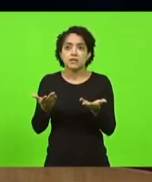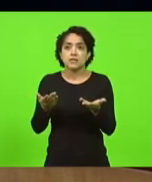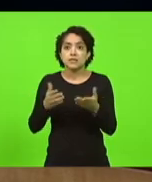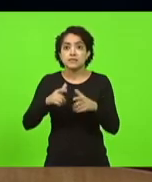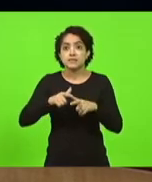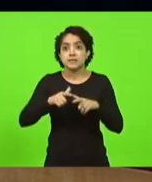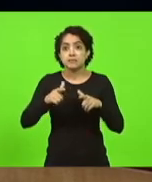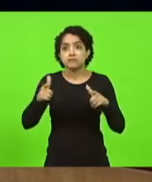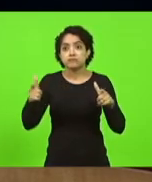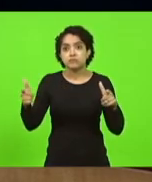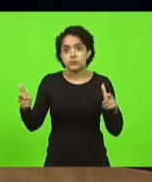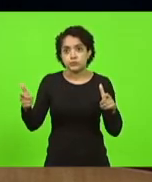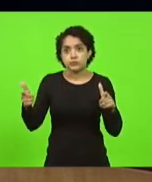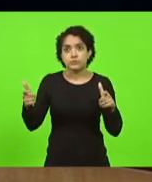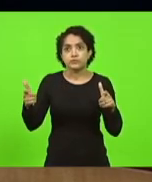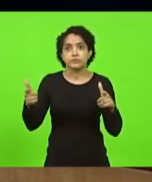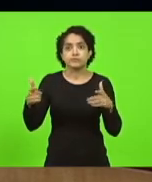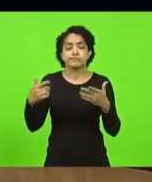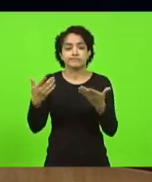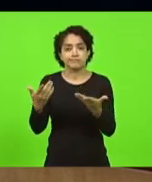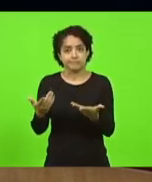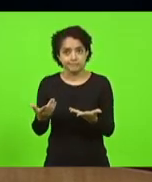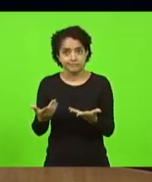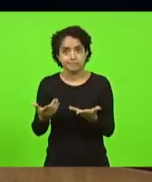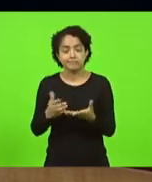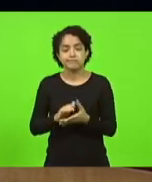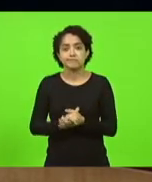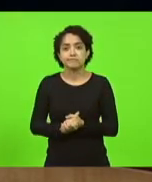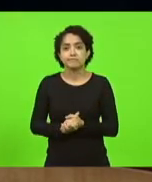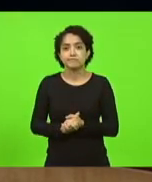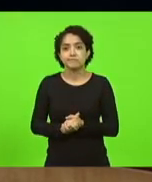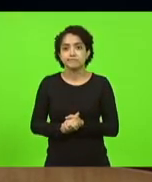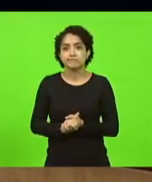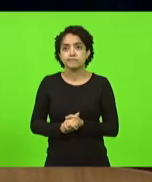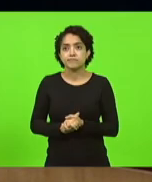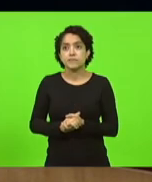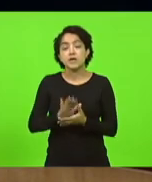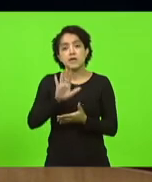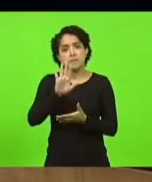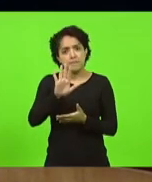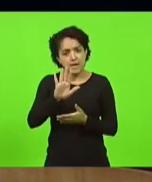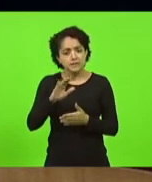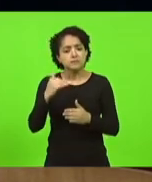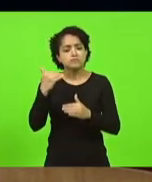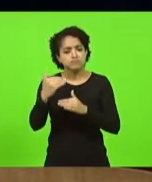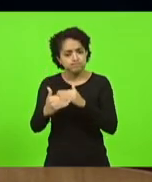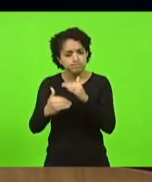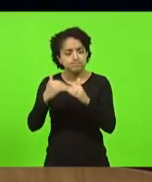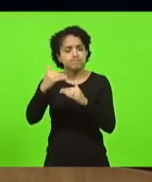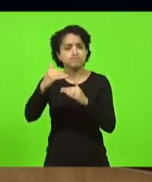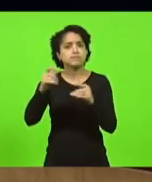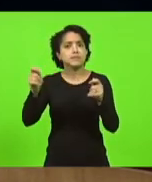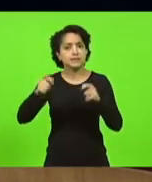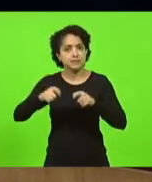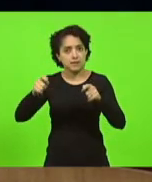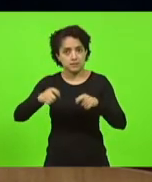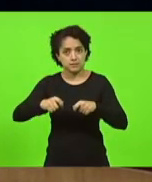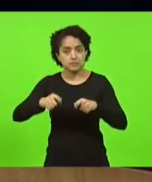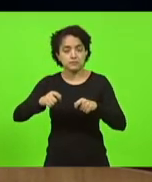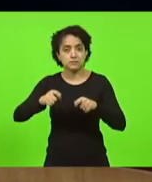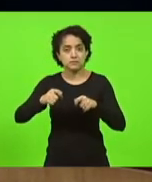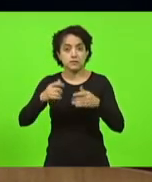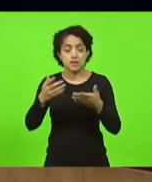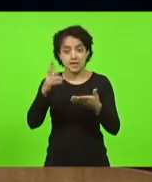amplamente rechaçada por essa casa, houve o substitutivo, mas nós podemos avançar mais um pouco. E eu